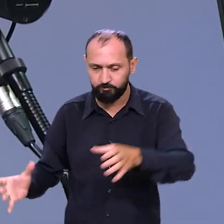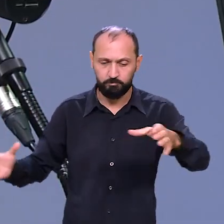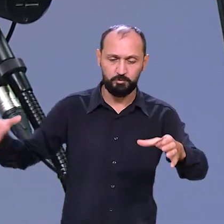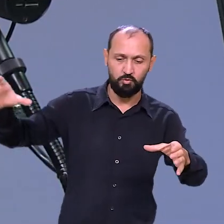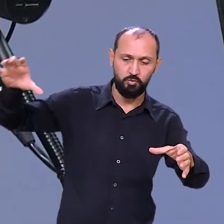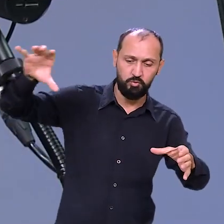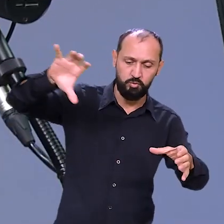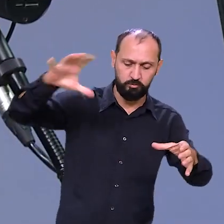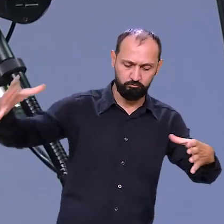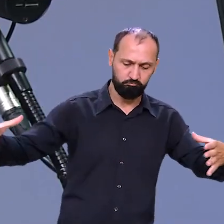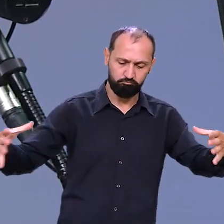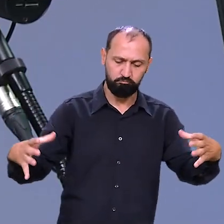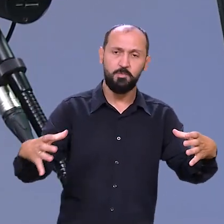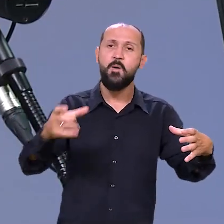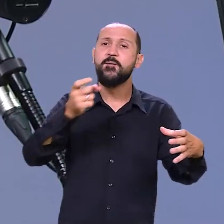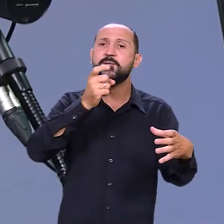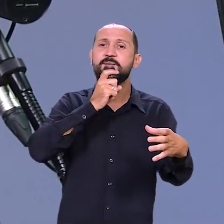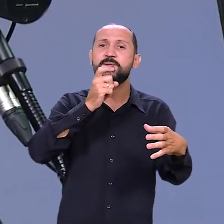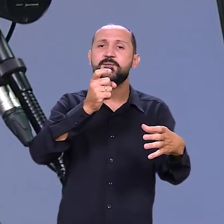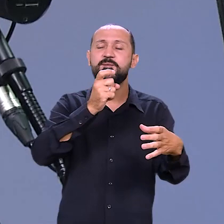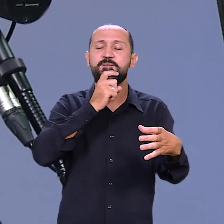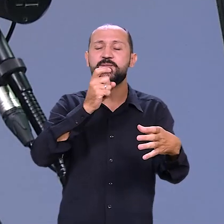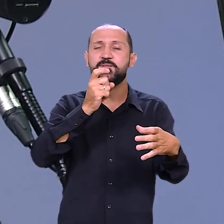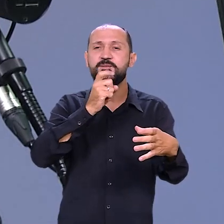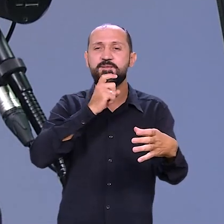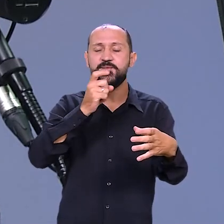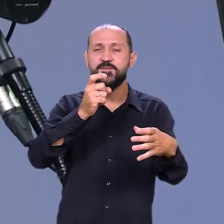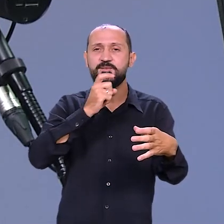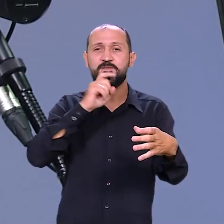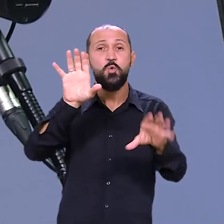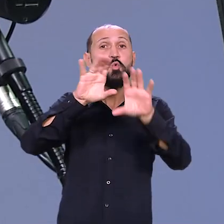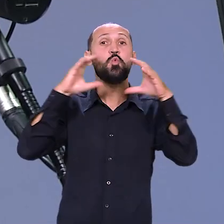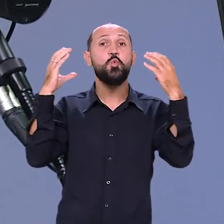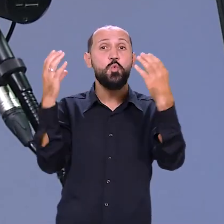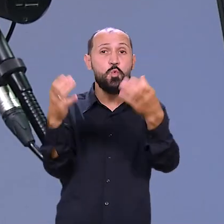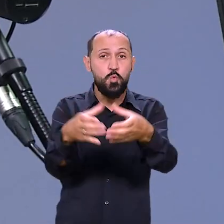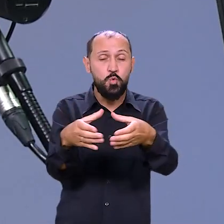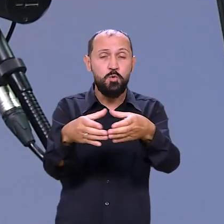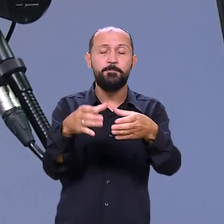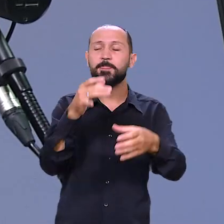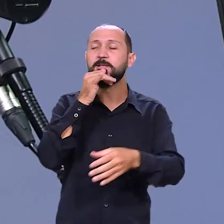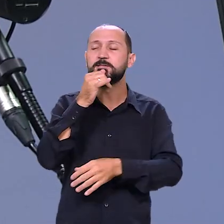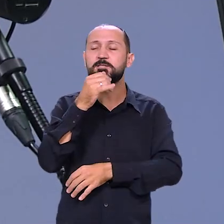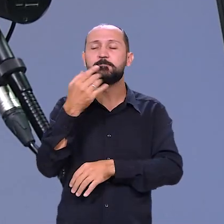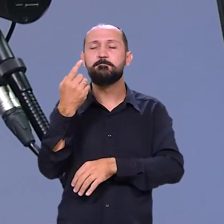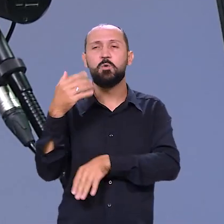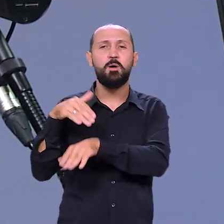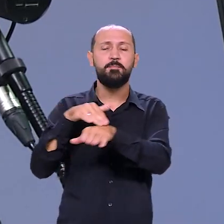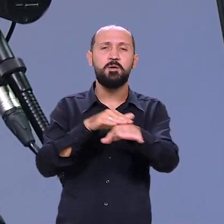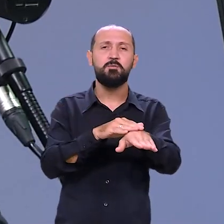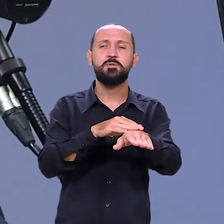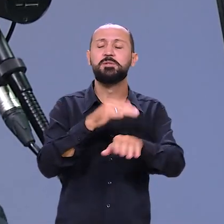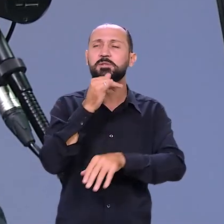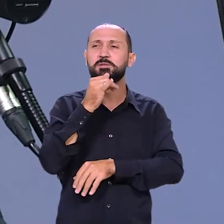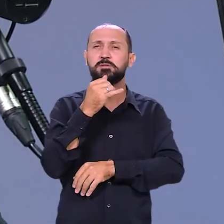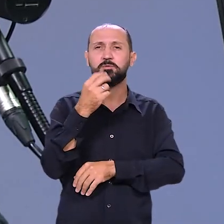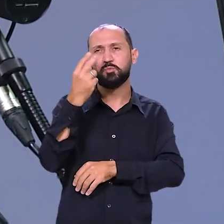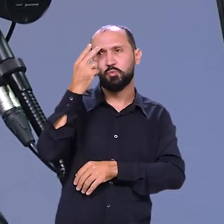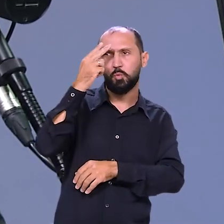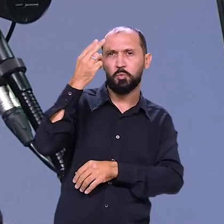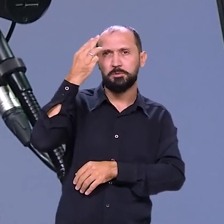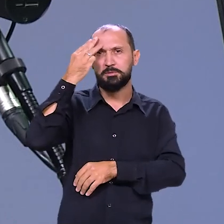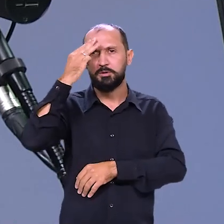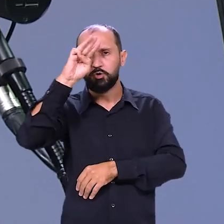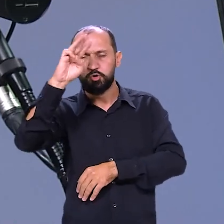um resfriador de leite comunitário e o caminhão, por exemplo, passa cada